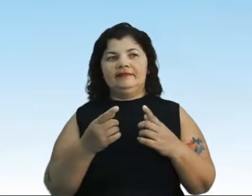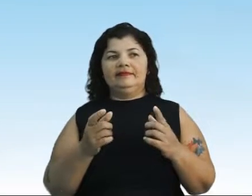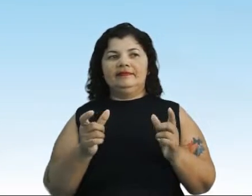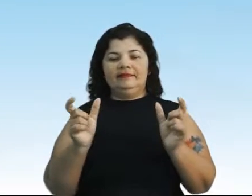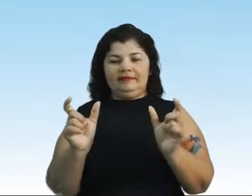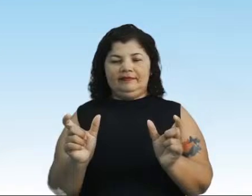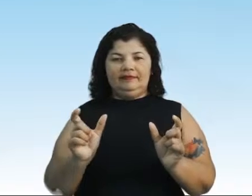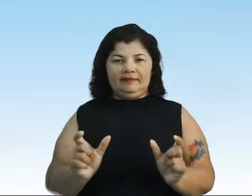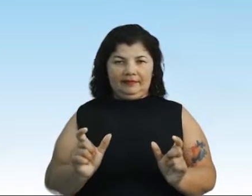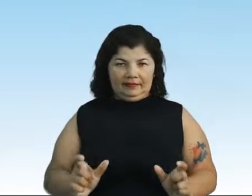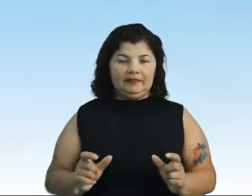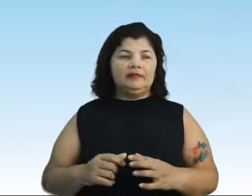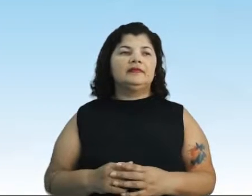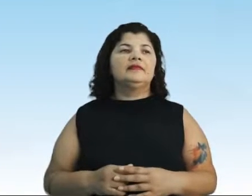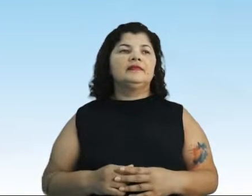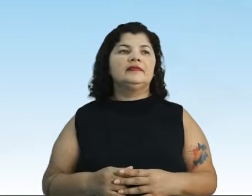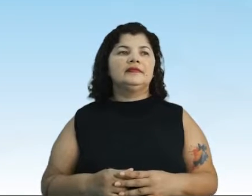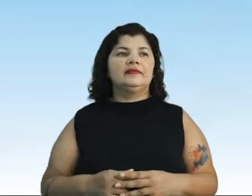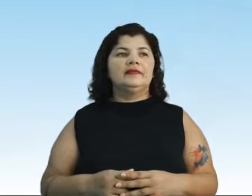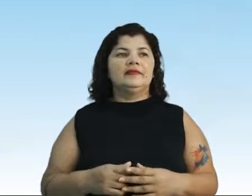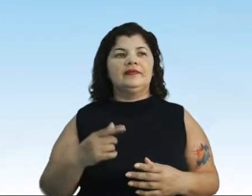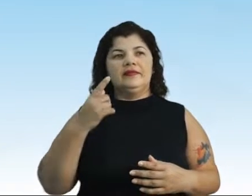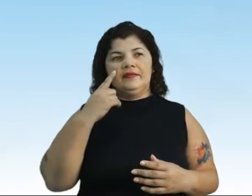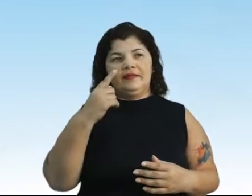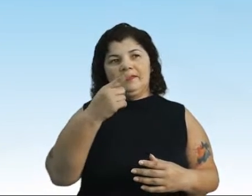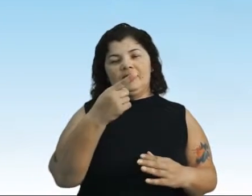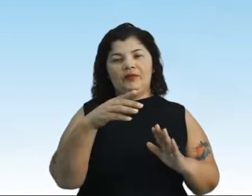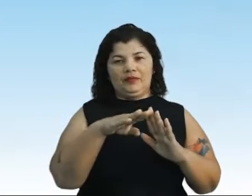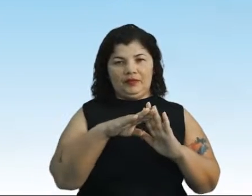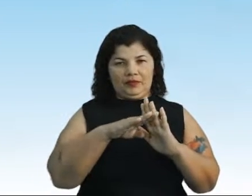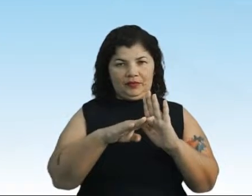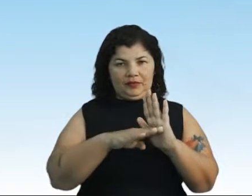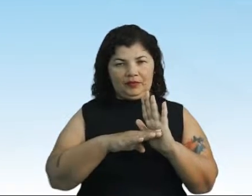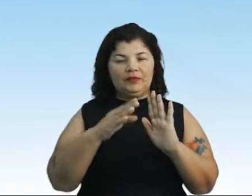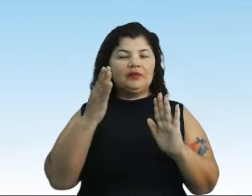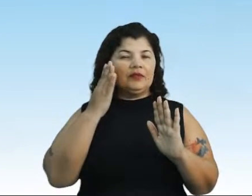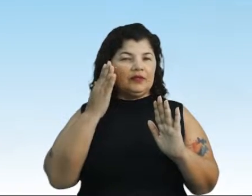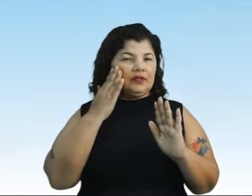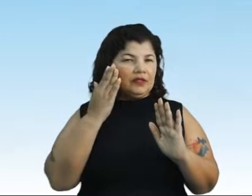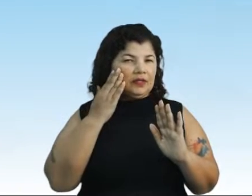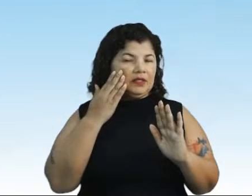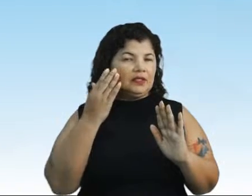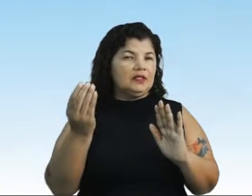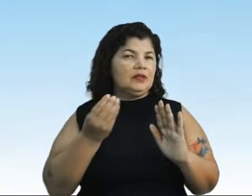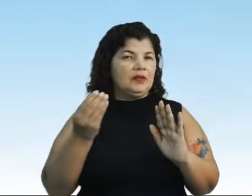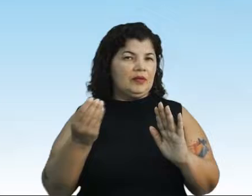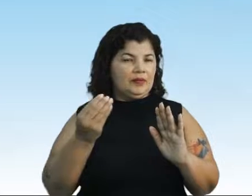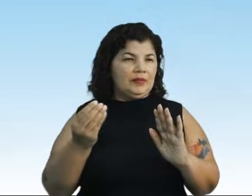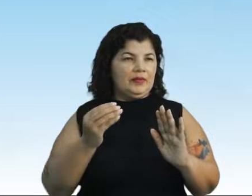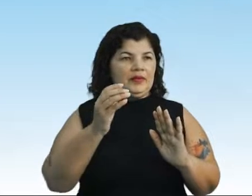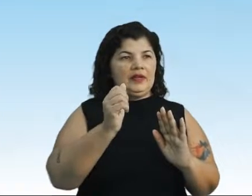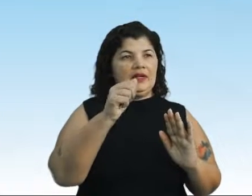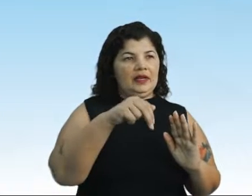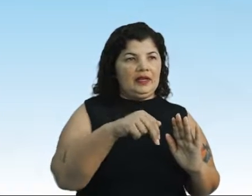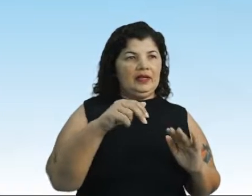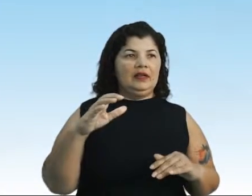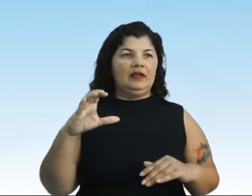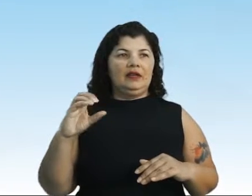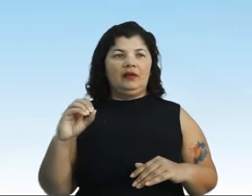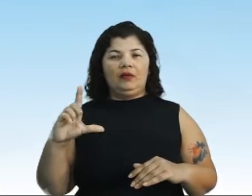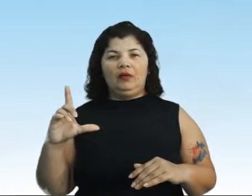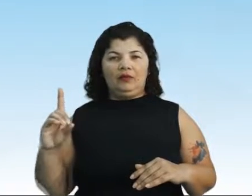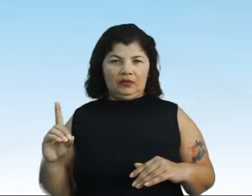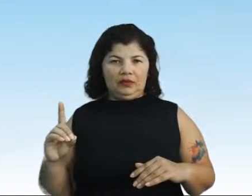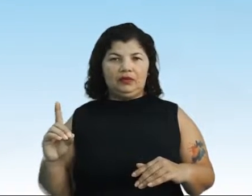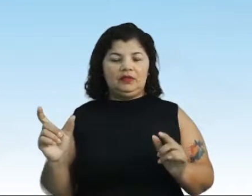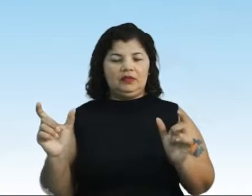bora ver como ficou um pouquinho mais sequências para a gente entender quando usar can e could,